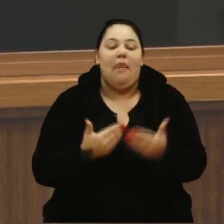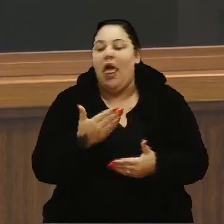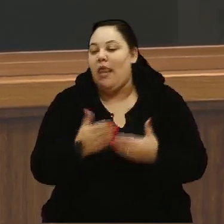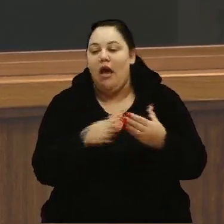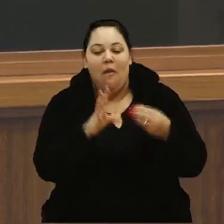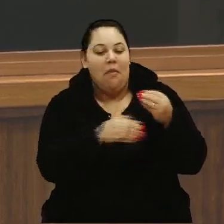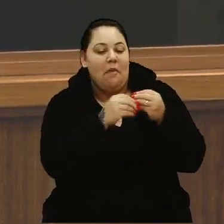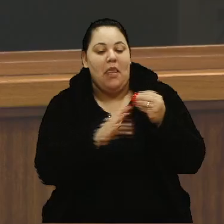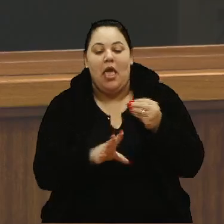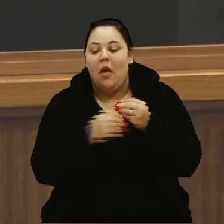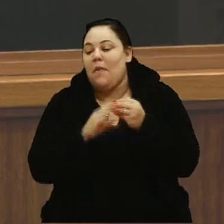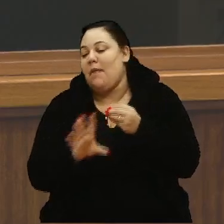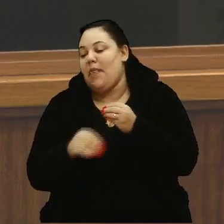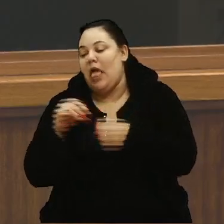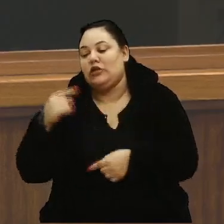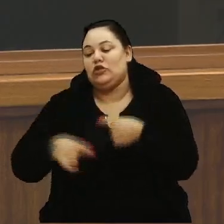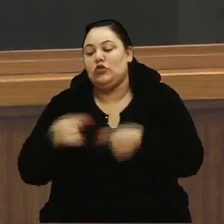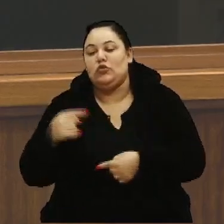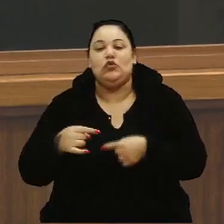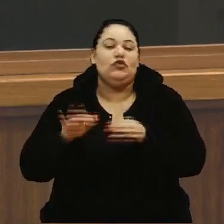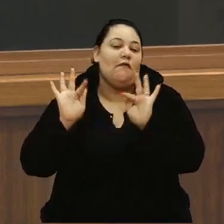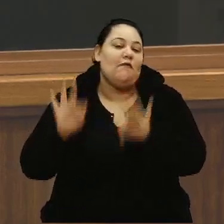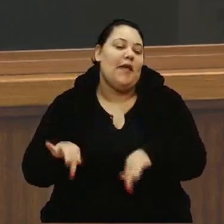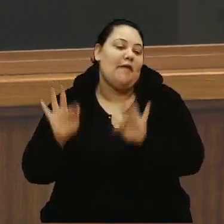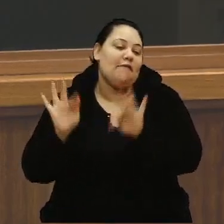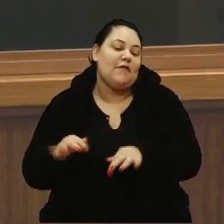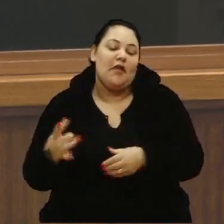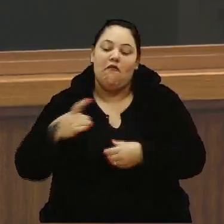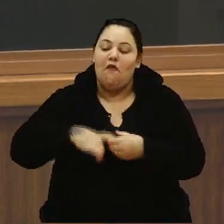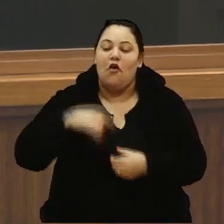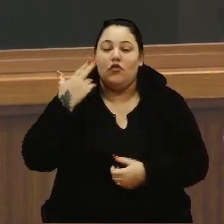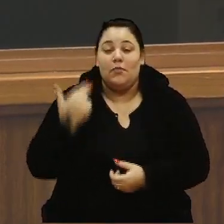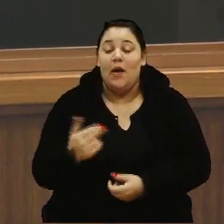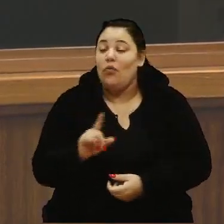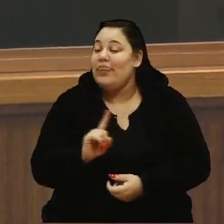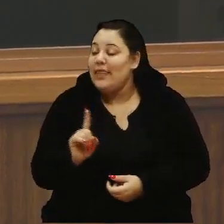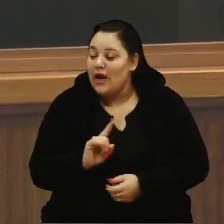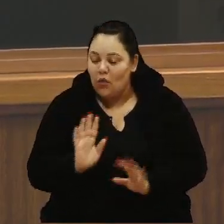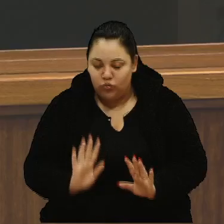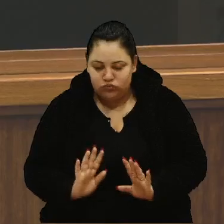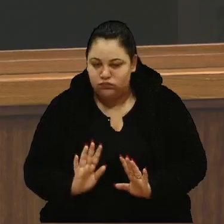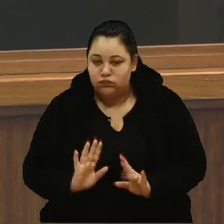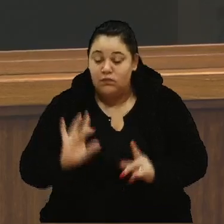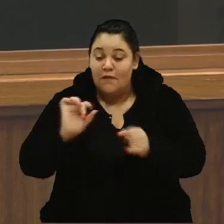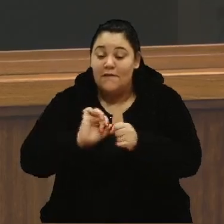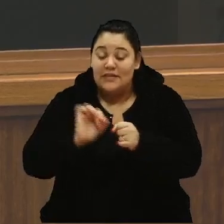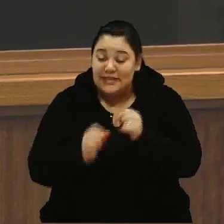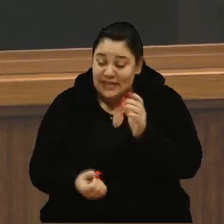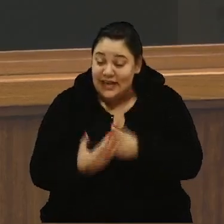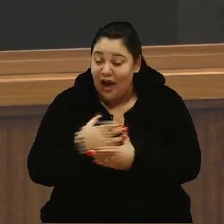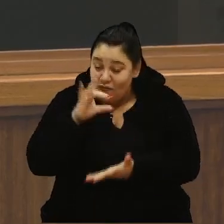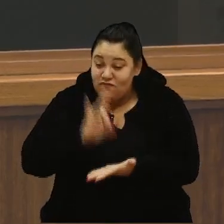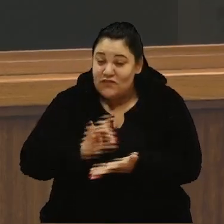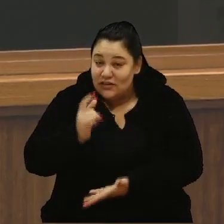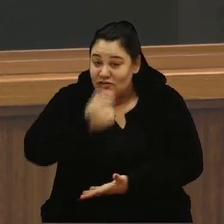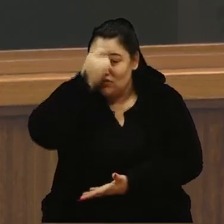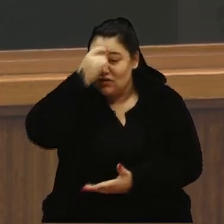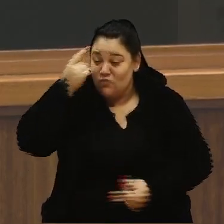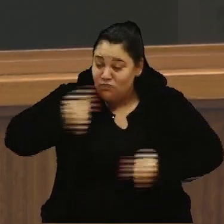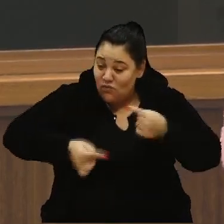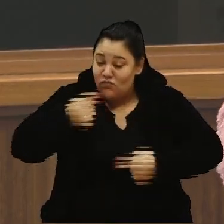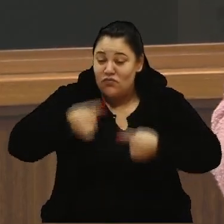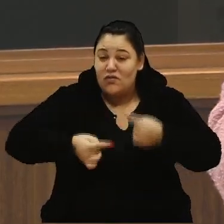abre um parênteses, discute, fecha parênteses, volta ao normal. Não, mas é através da conscientização, do debate, que nós podemos